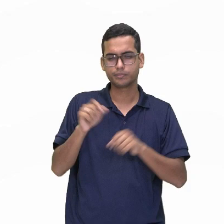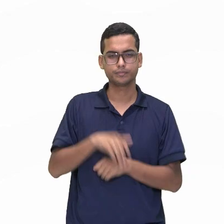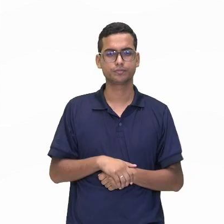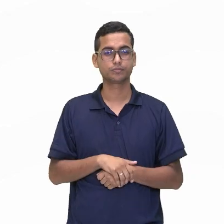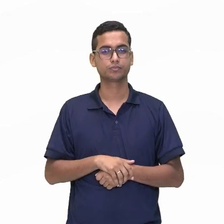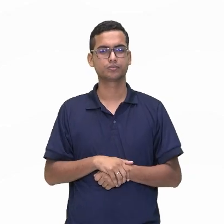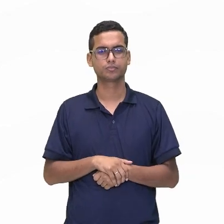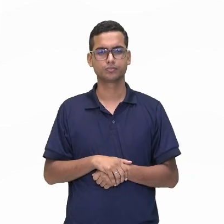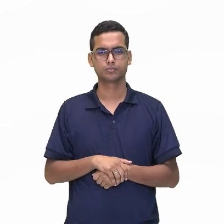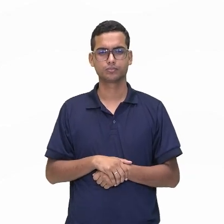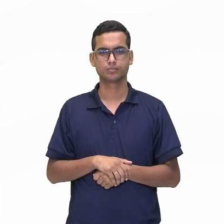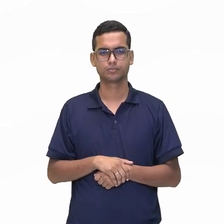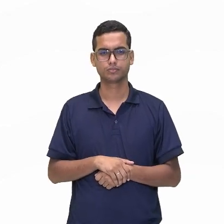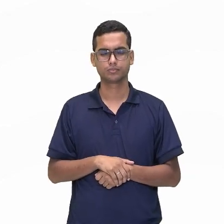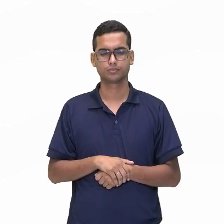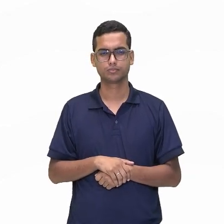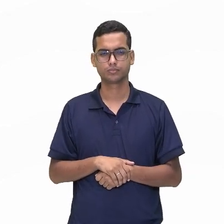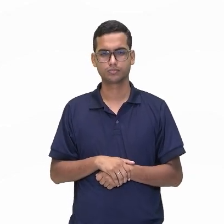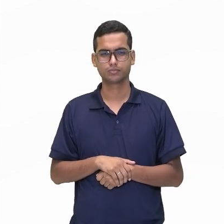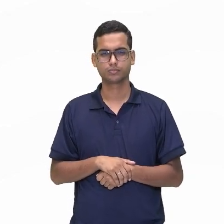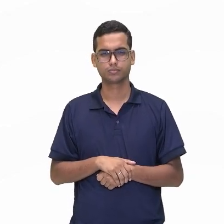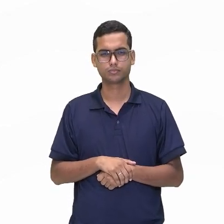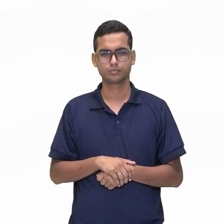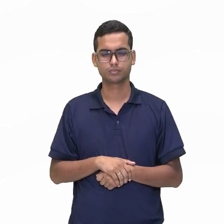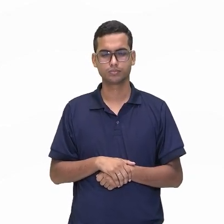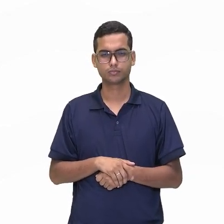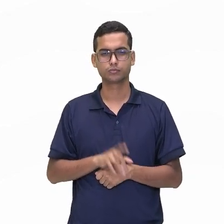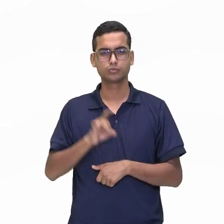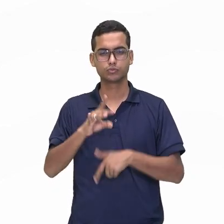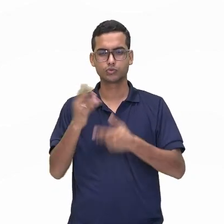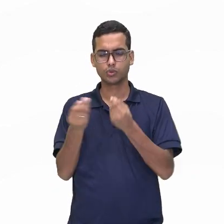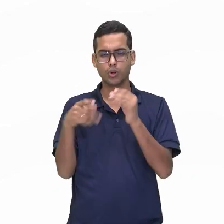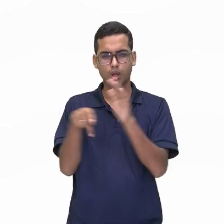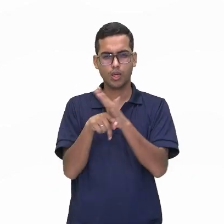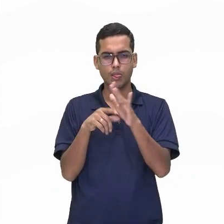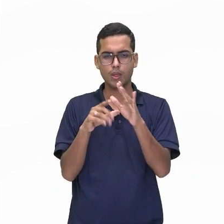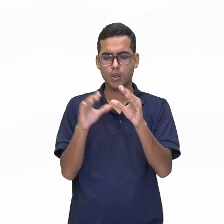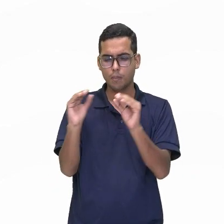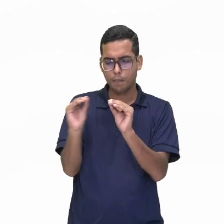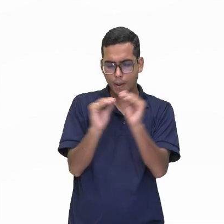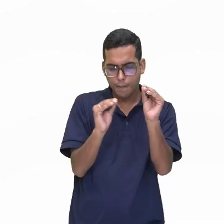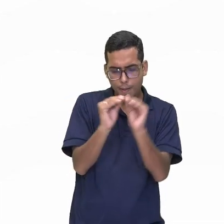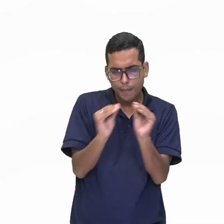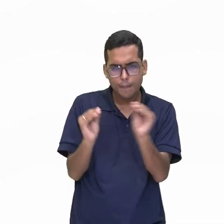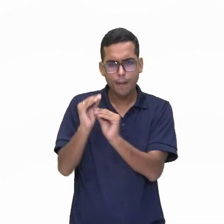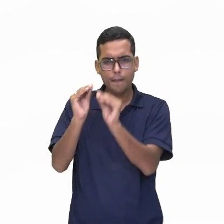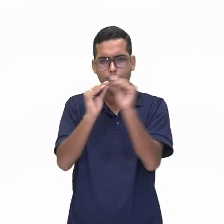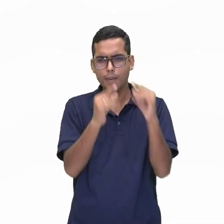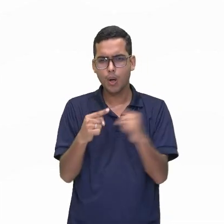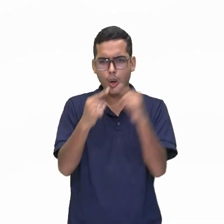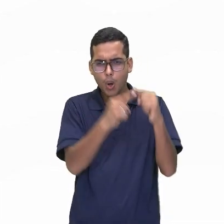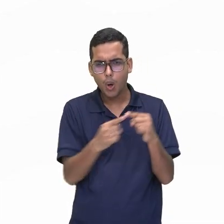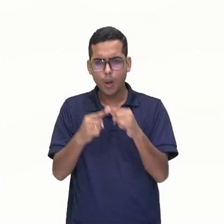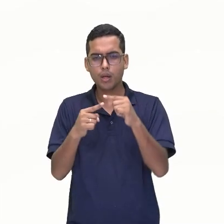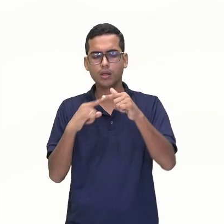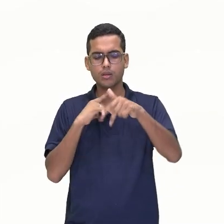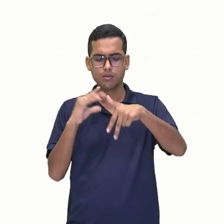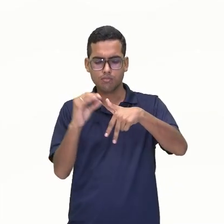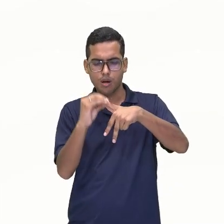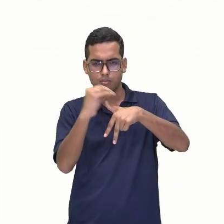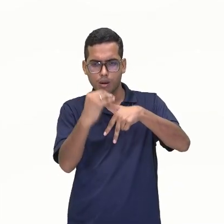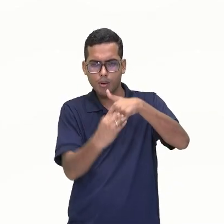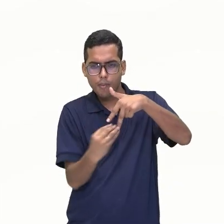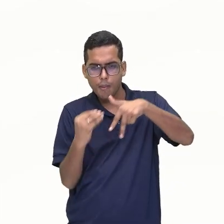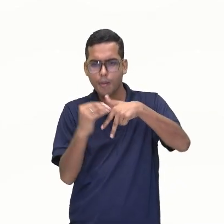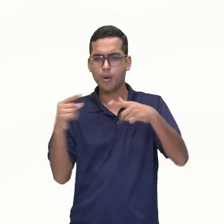pedaço que vai aos poucos sendo montado. Então, tudo o que a gente tem é